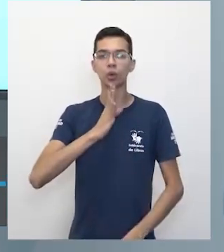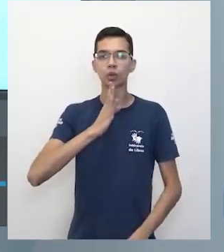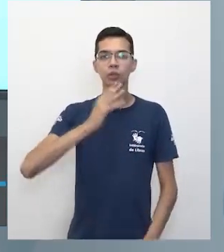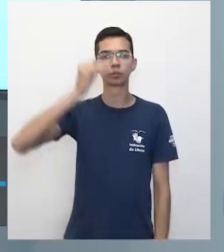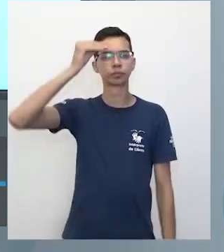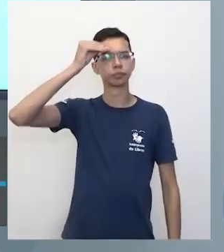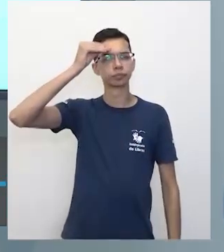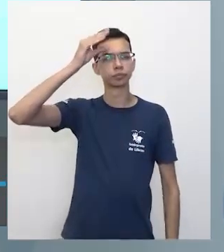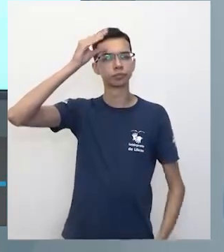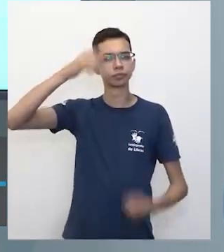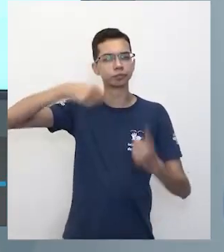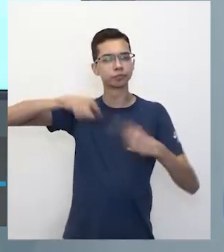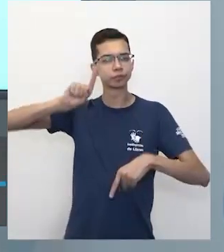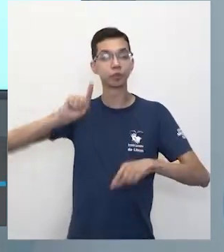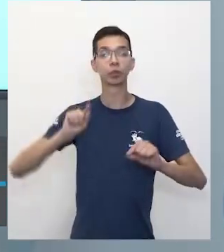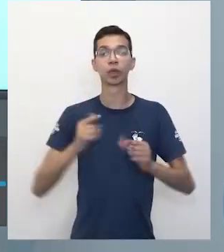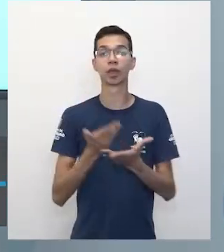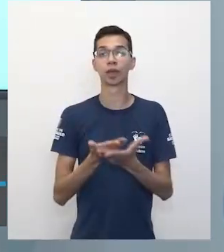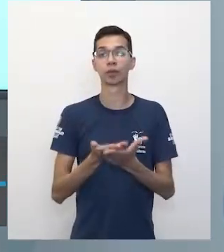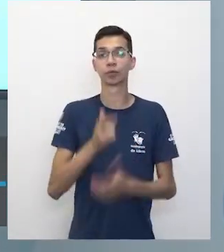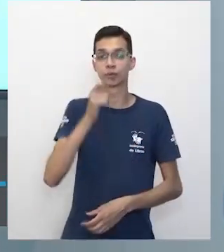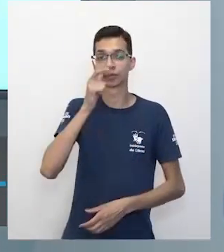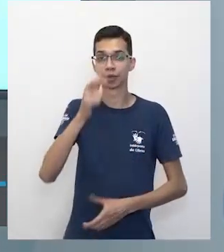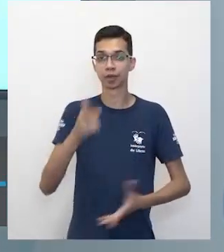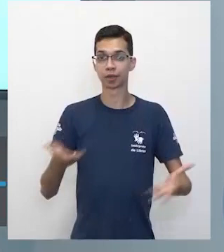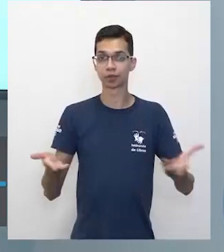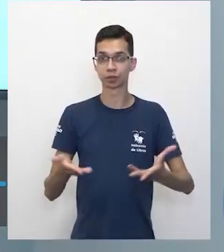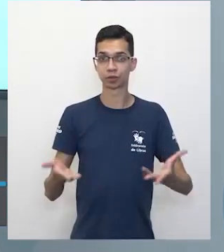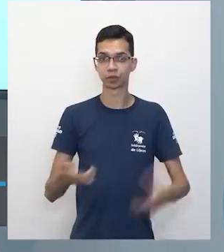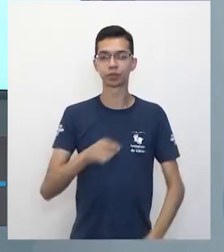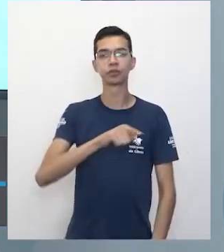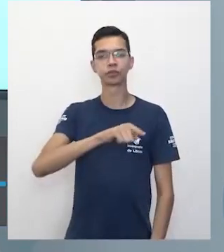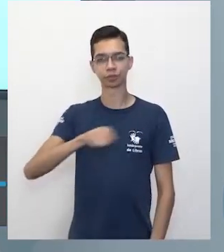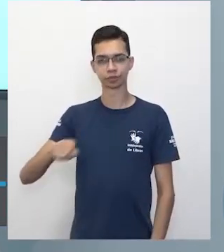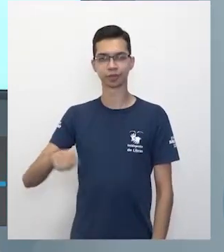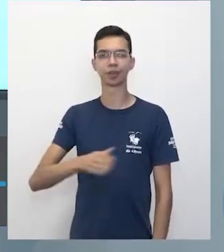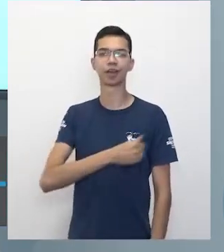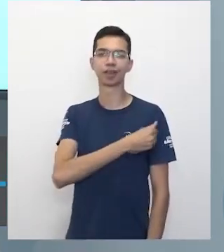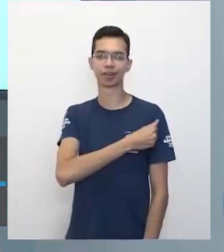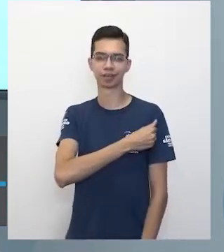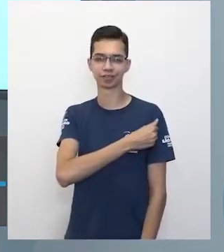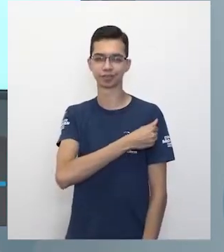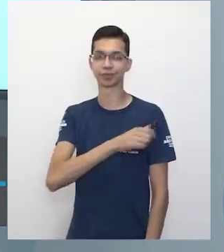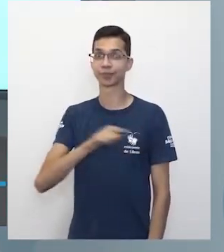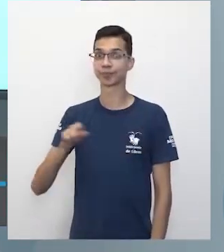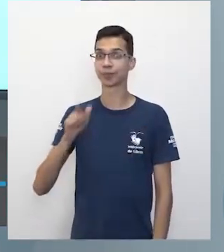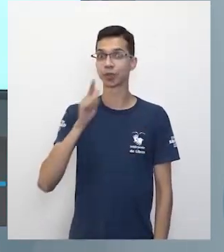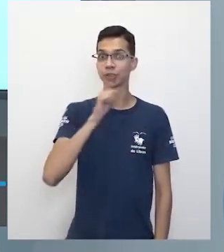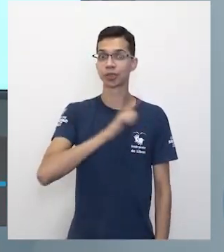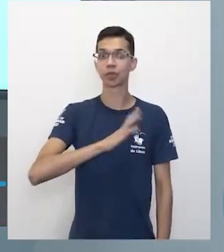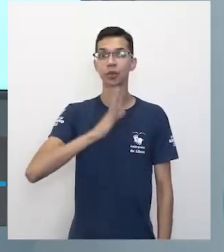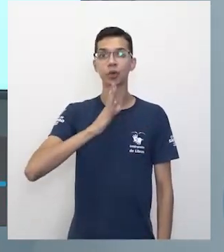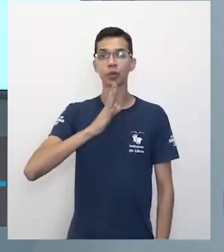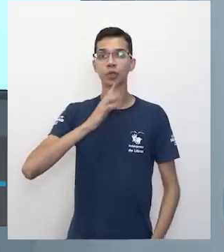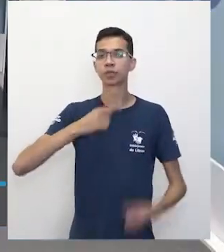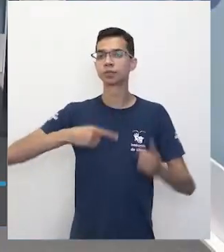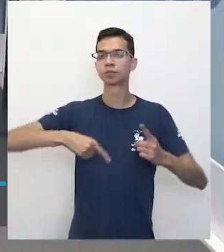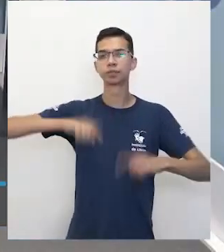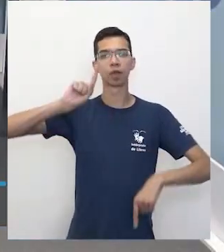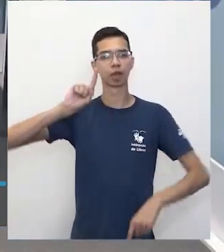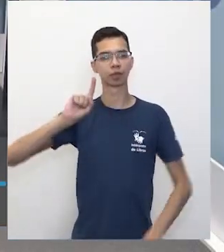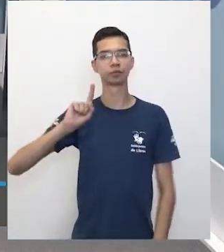O interessante dessa aula é que o quê? Provavelmente vocês aí, alunos, é que vão ter acesso a um conhecimento muito superior ao